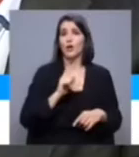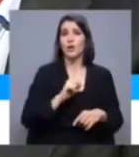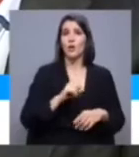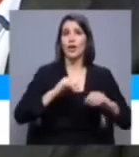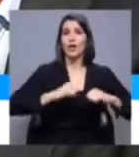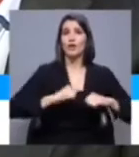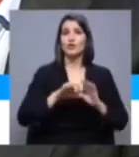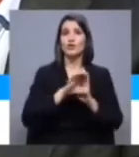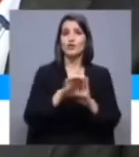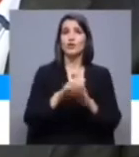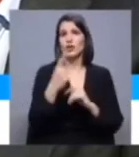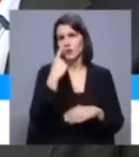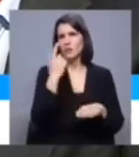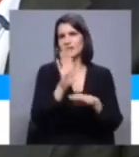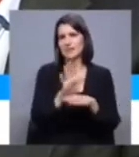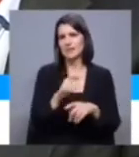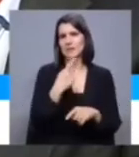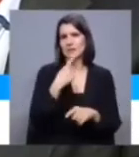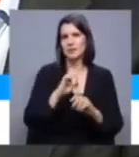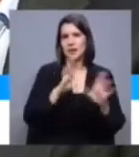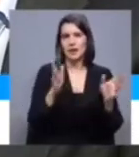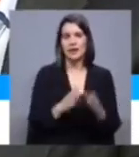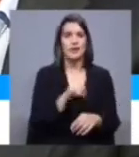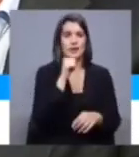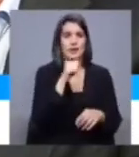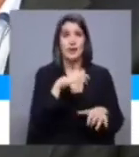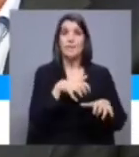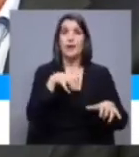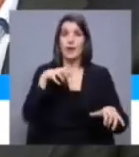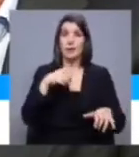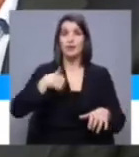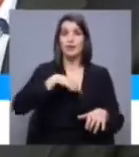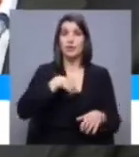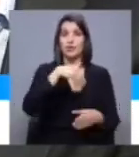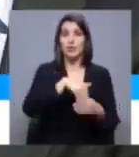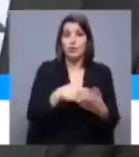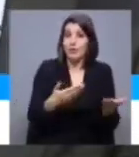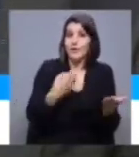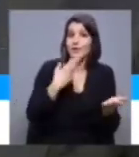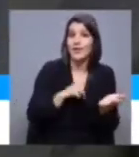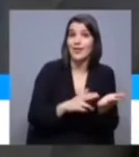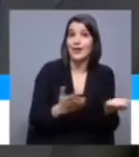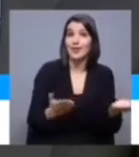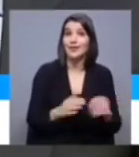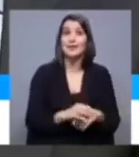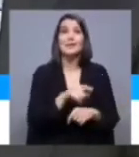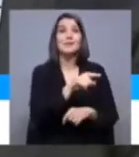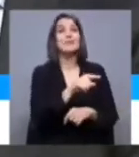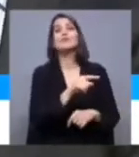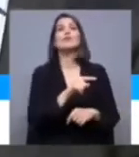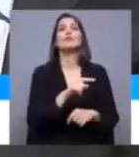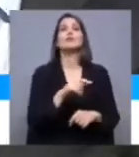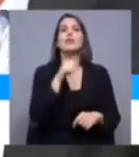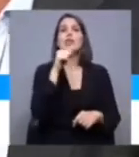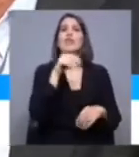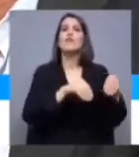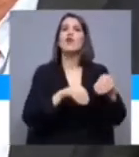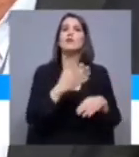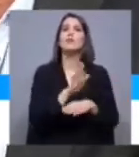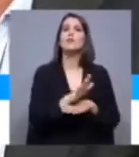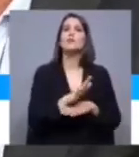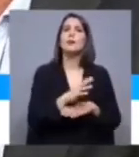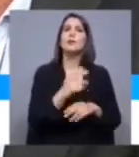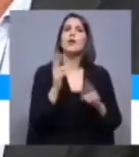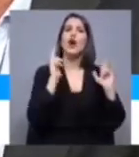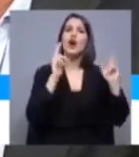Chega. Eu vou-lhe dar um exemplo que fica muito claro. Sempre que no Parlamento votámos, é verdade, João, sempre que no Parlamento votámos as portagens, por exemplo, a